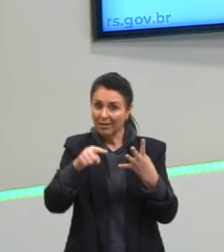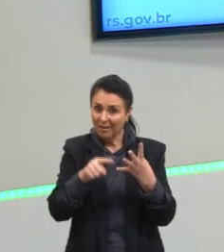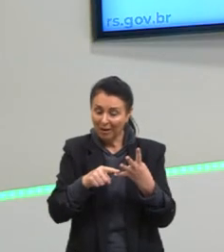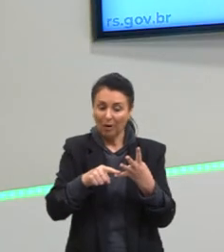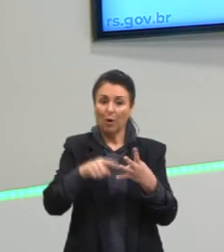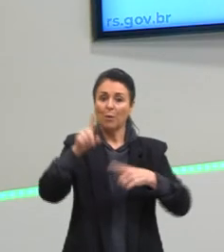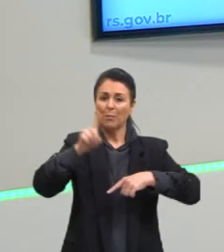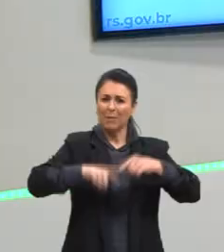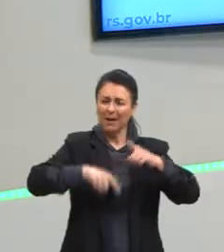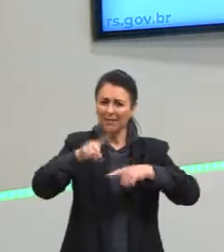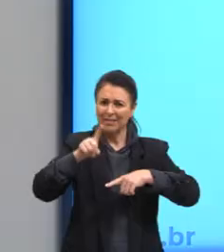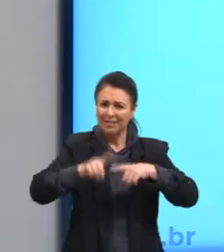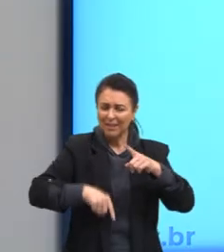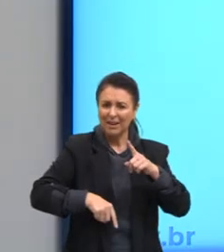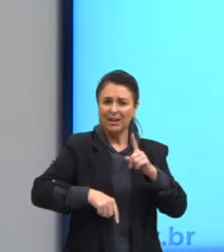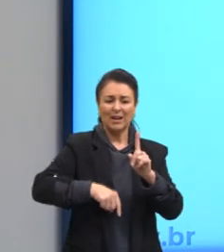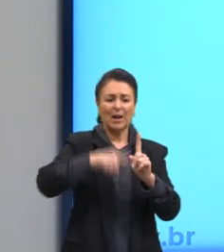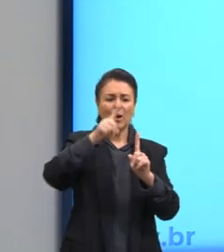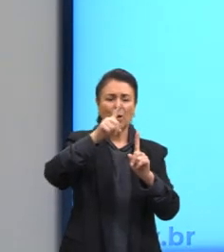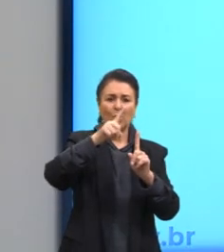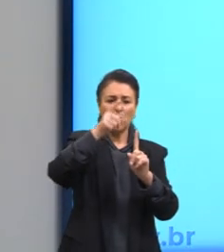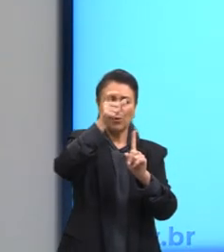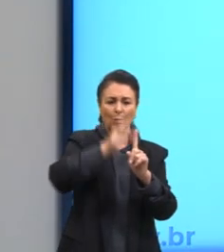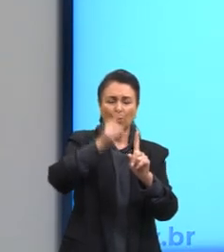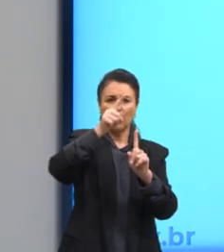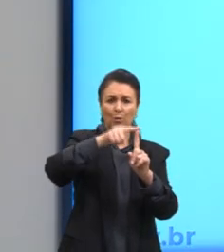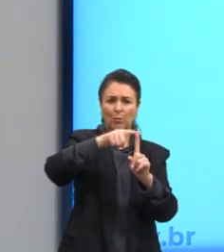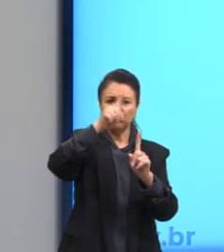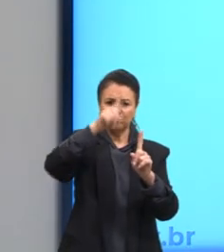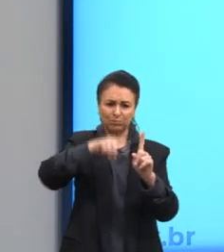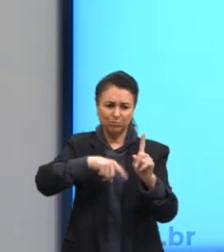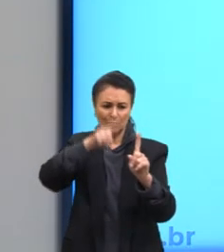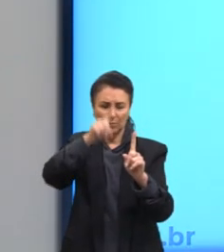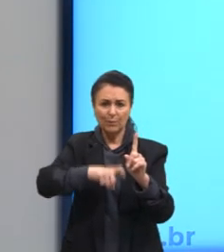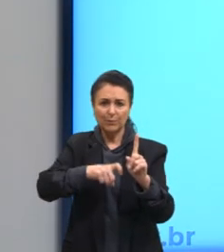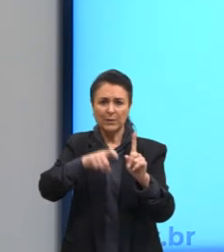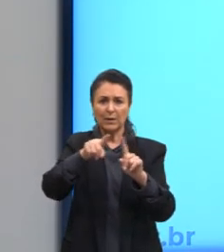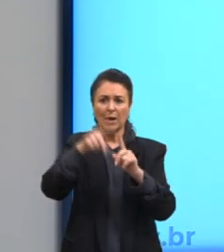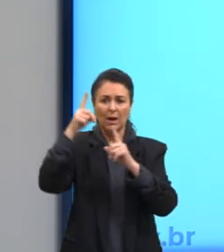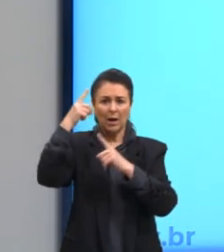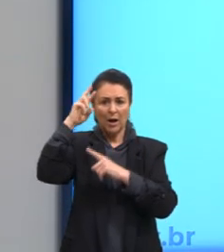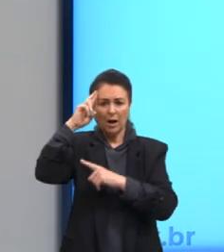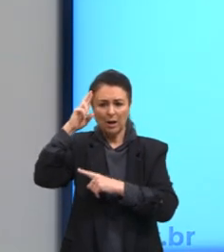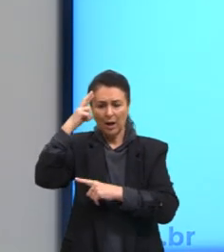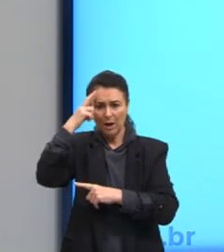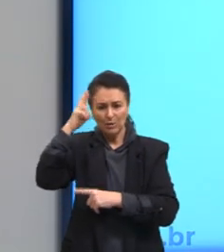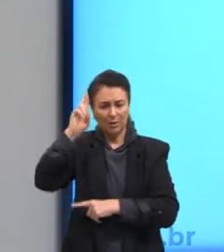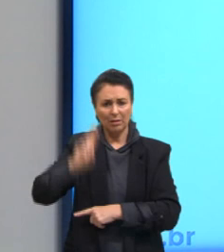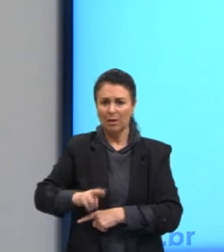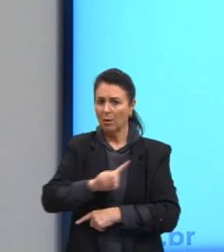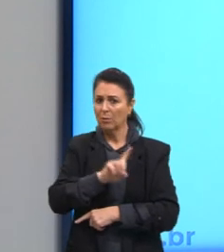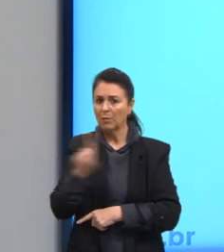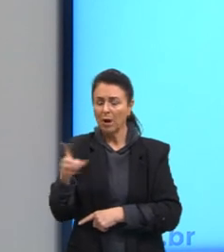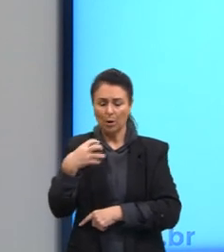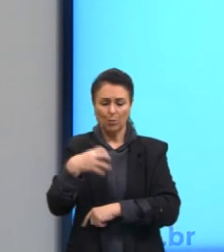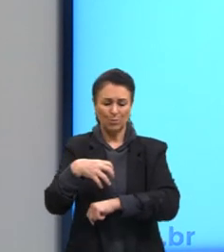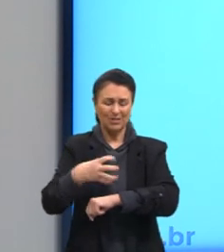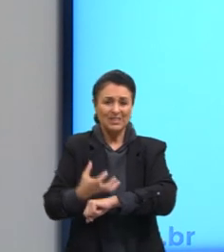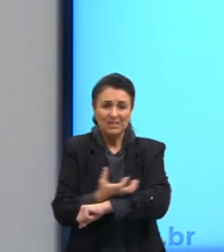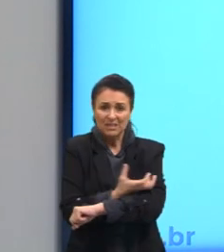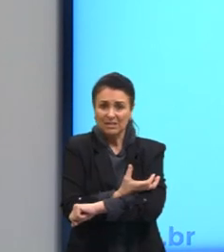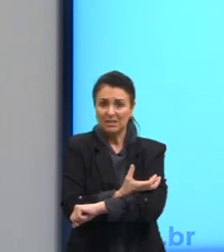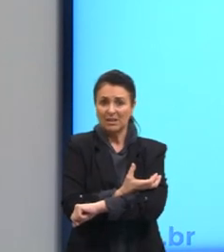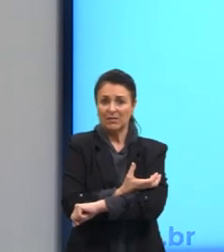metafísica eficiente empírica não formal final metafísica racional não-racional sensível